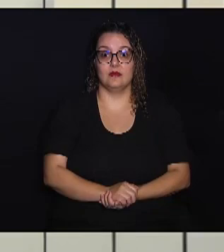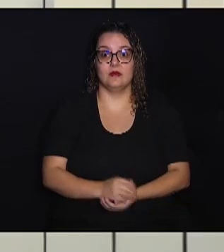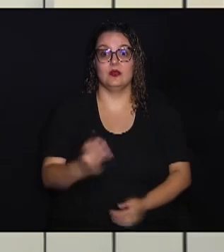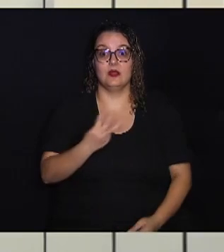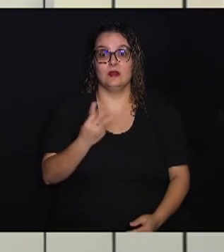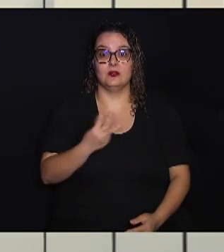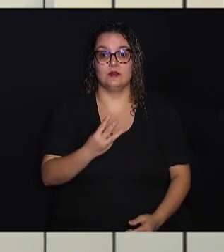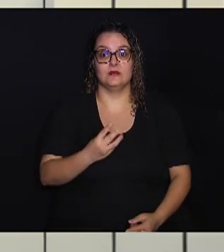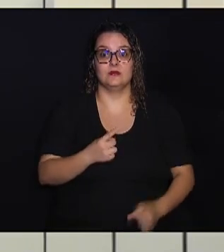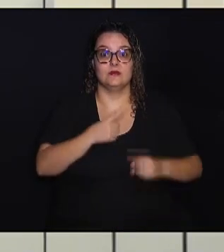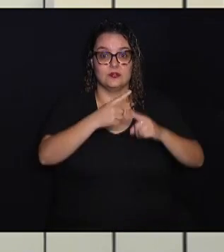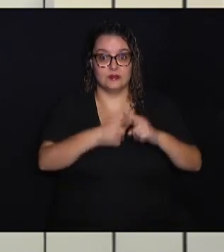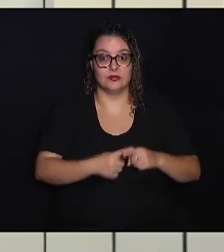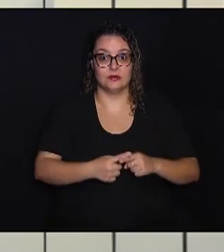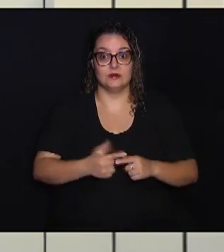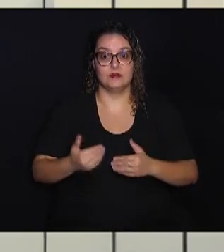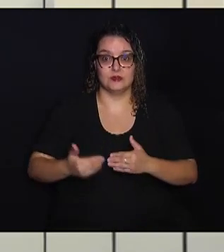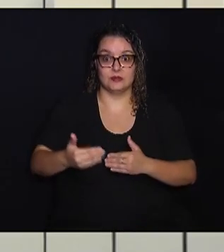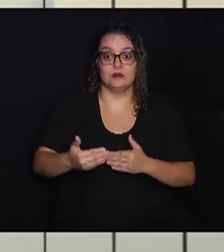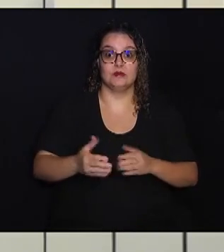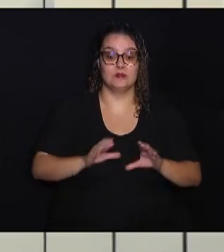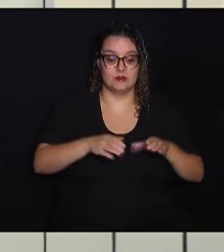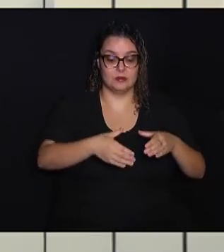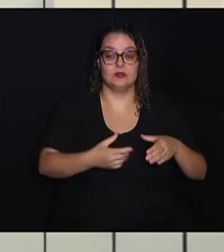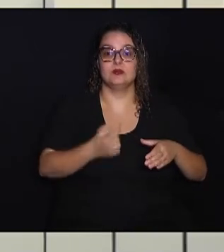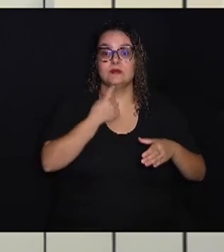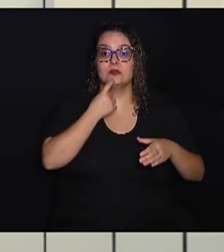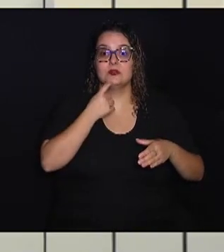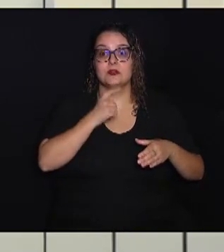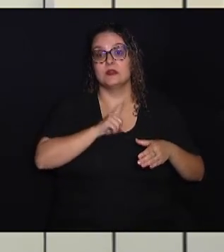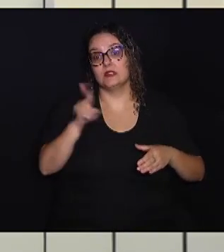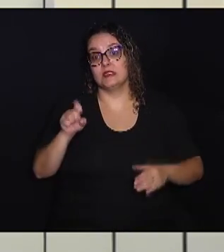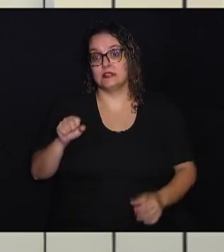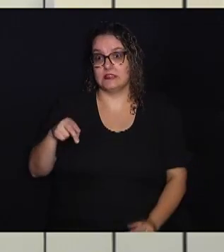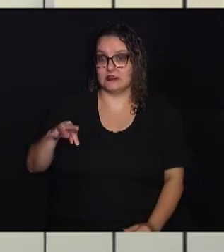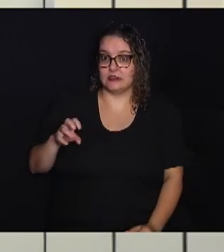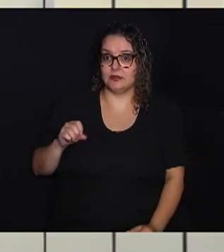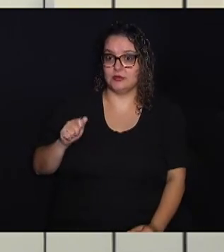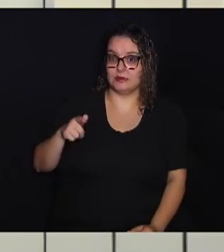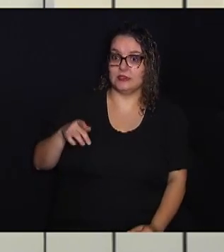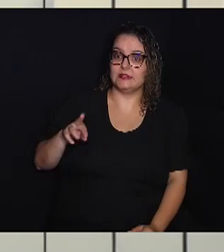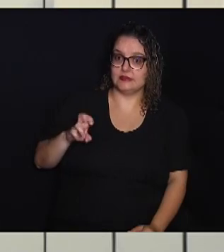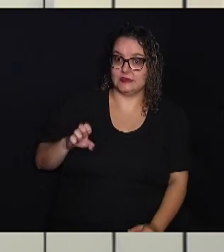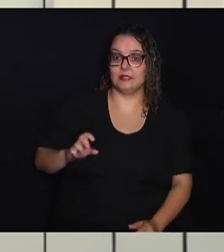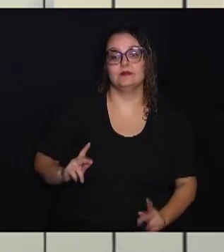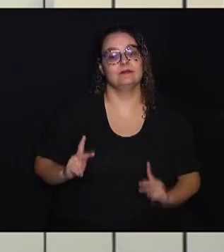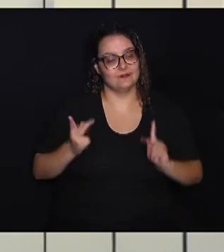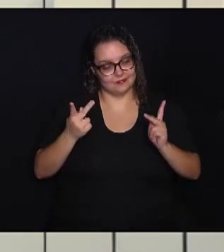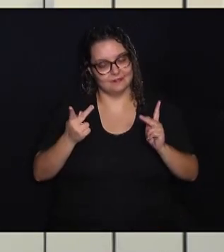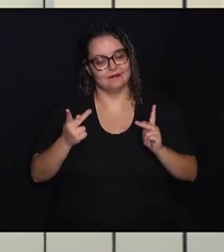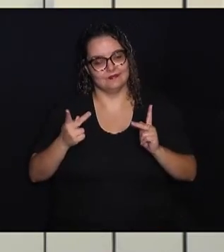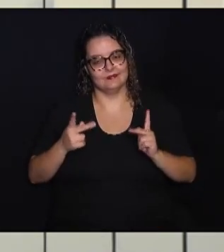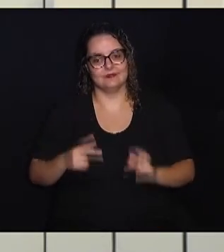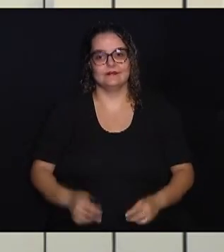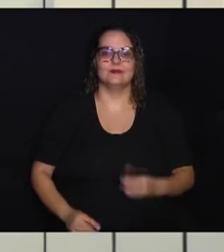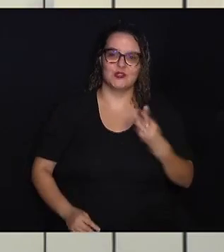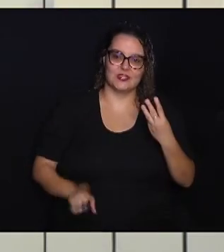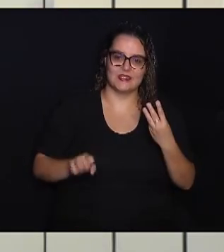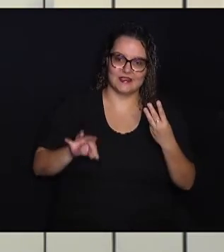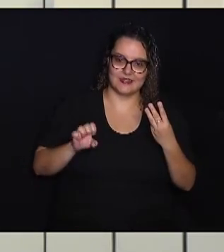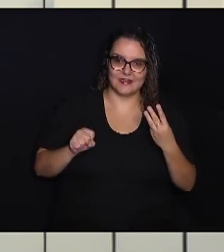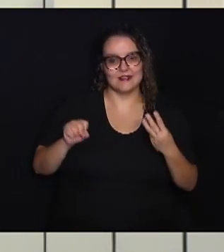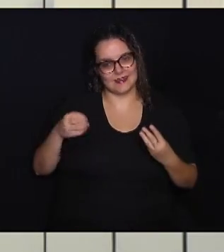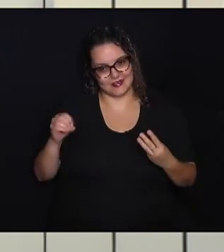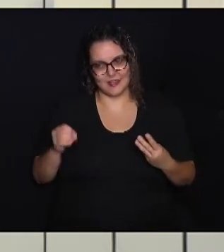jogo seguido. Olha só, o time campineiro foi até Santo André e venceu os donos da casa por